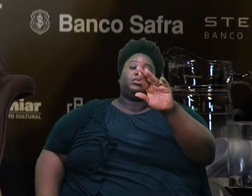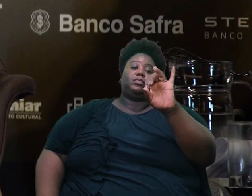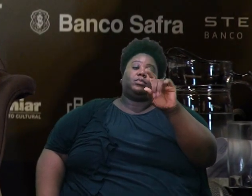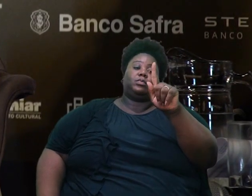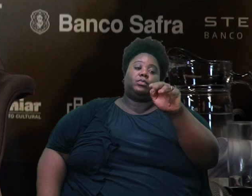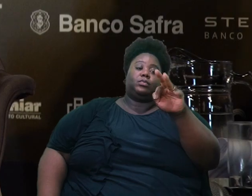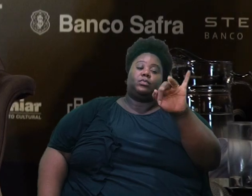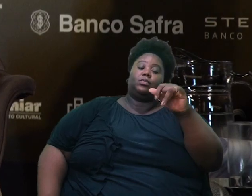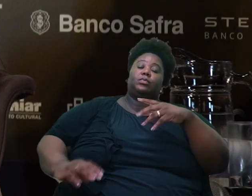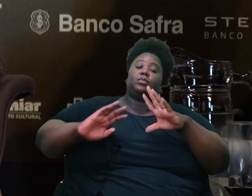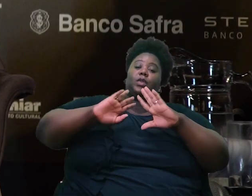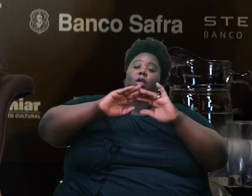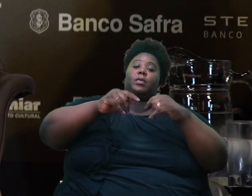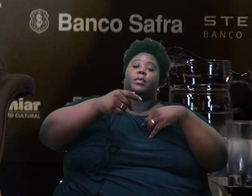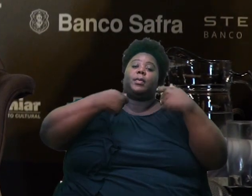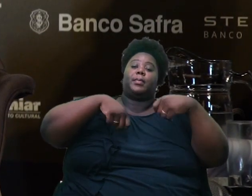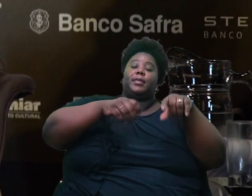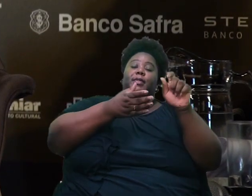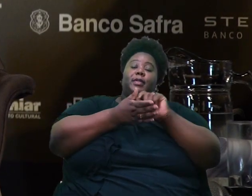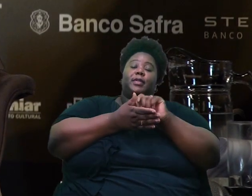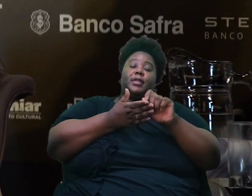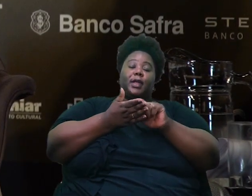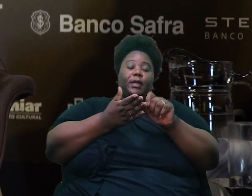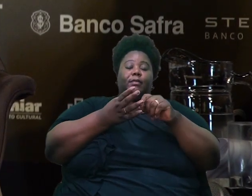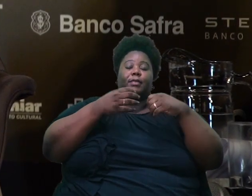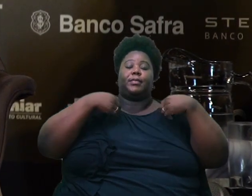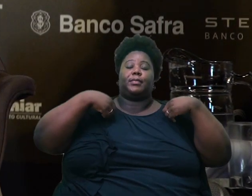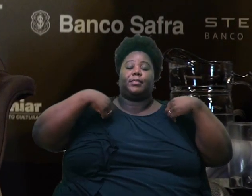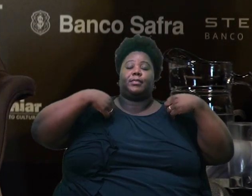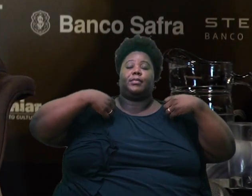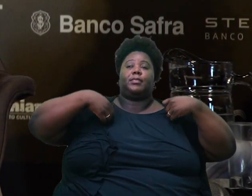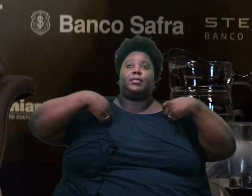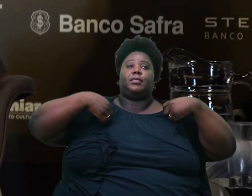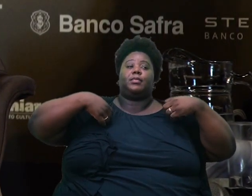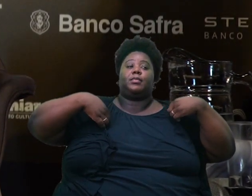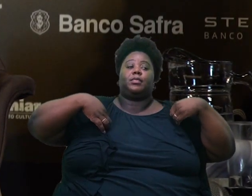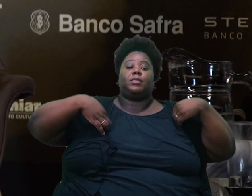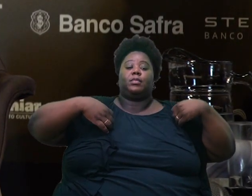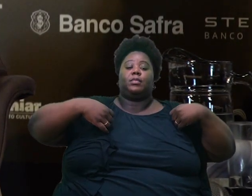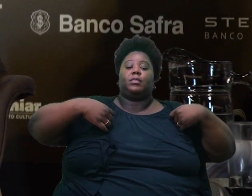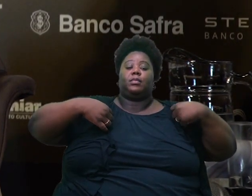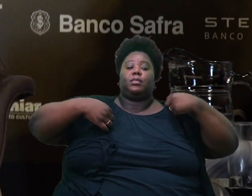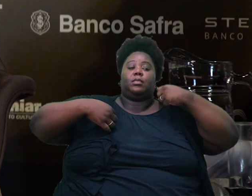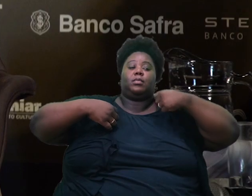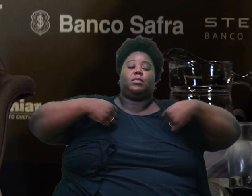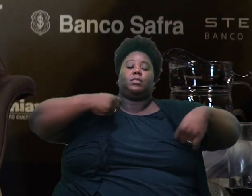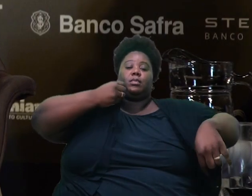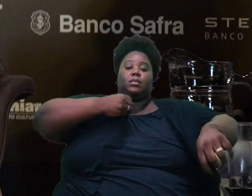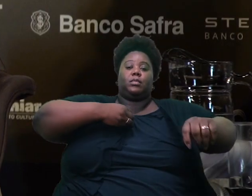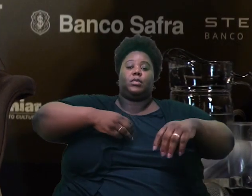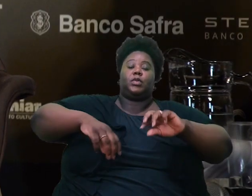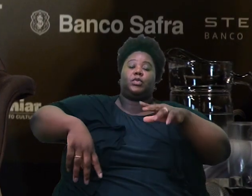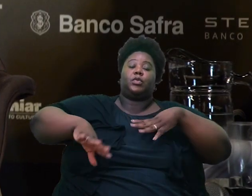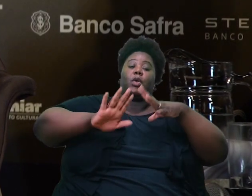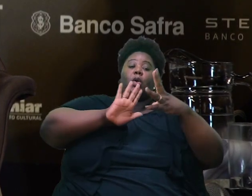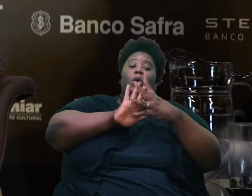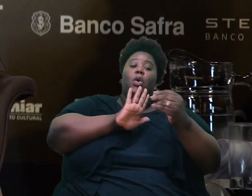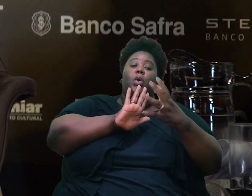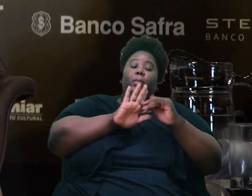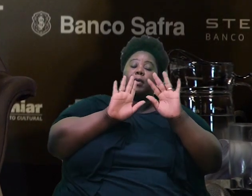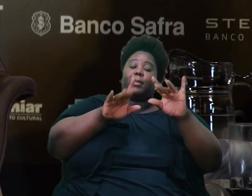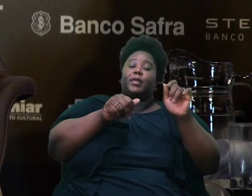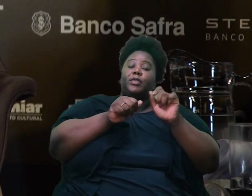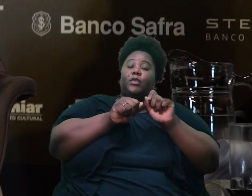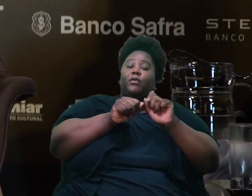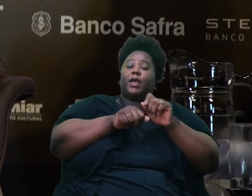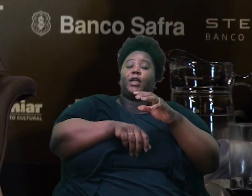também criei conhecimento. Eu não só reproduzo, mas eu crio conhecimento. E